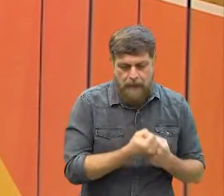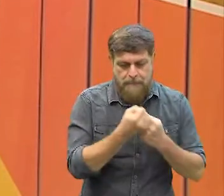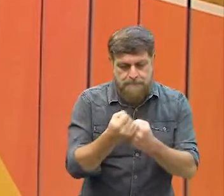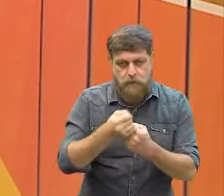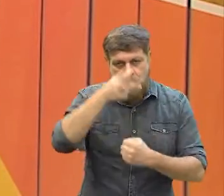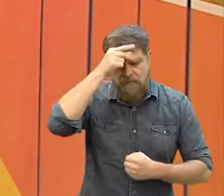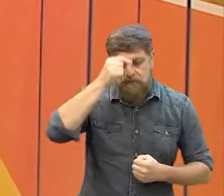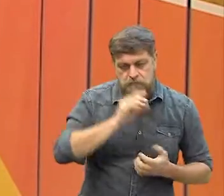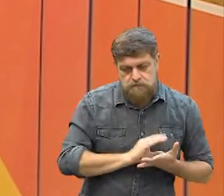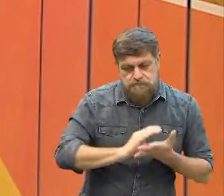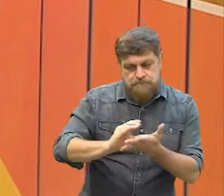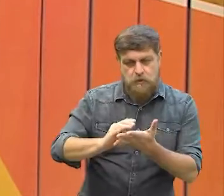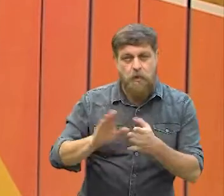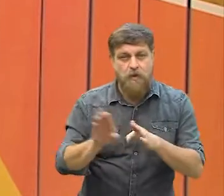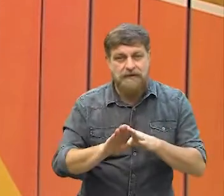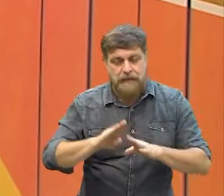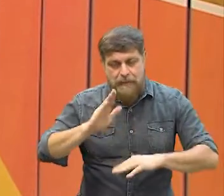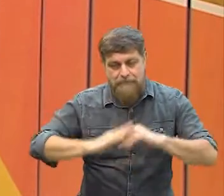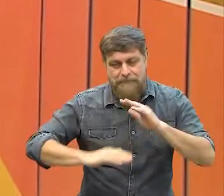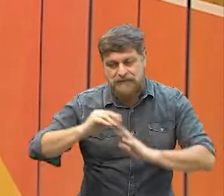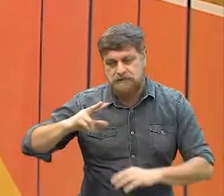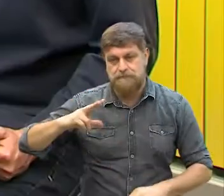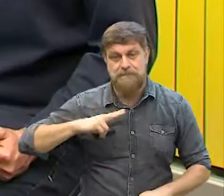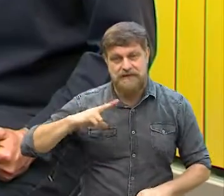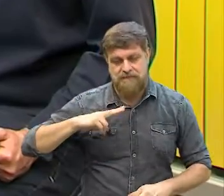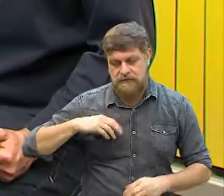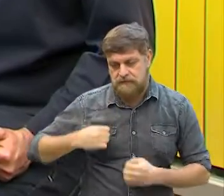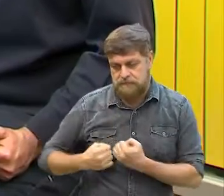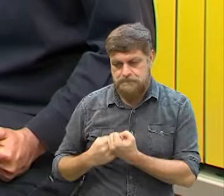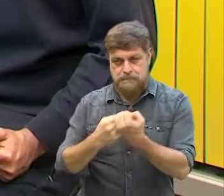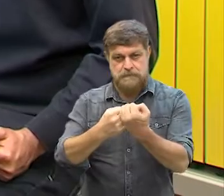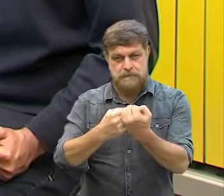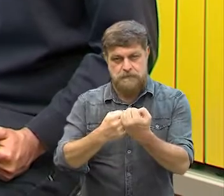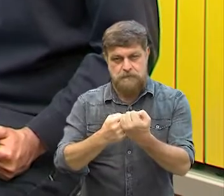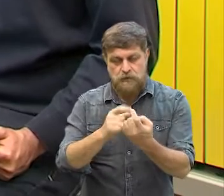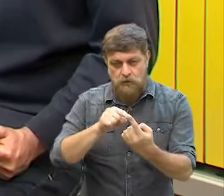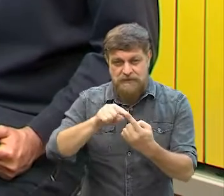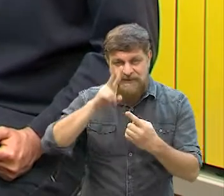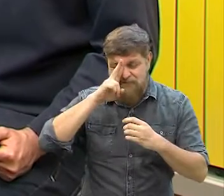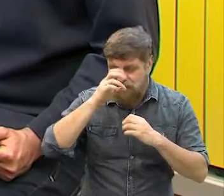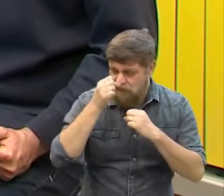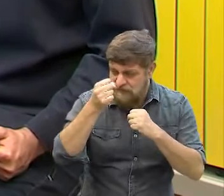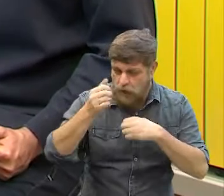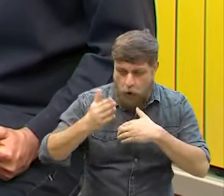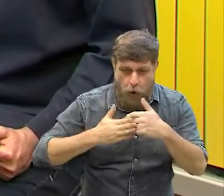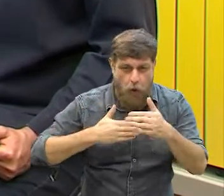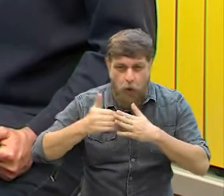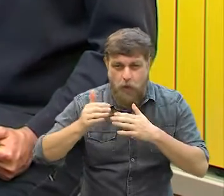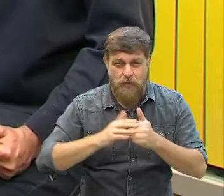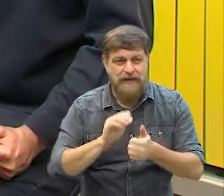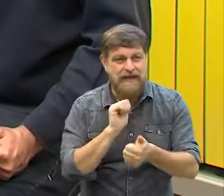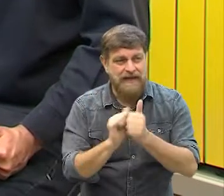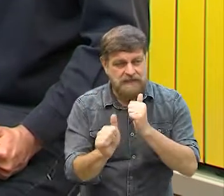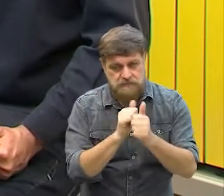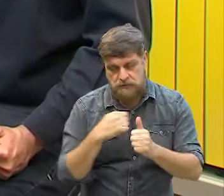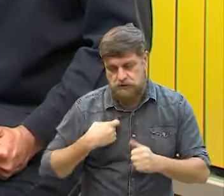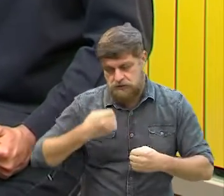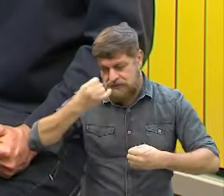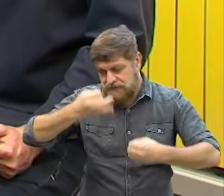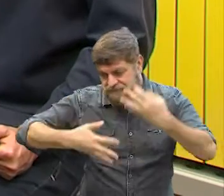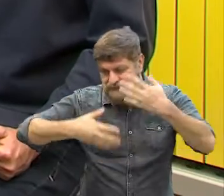da prefeitura ou mesmo de iniciativa privada, realmente isso só tem a fortalecer qualquer modalidade. Nós estamos